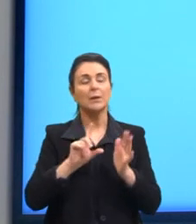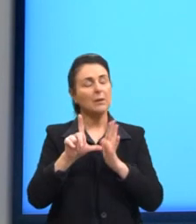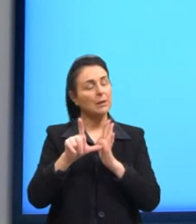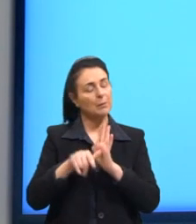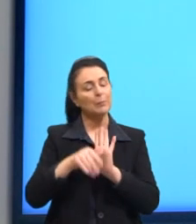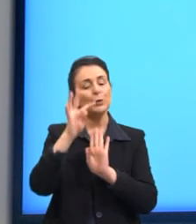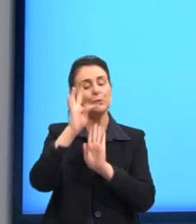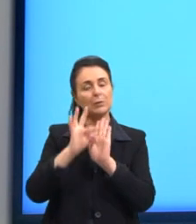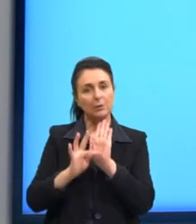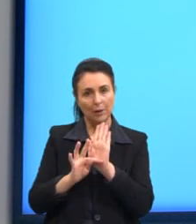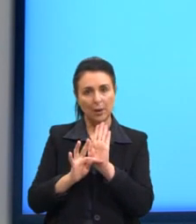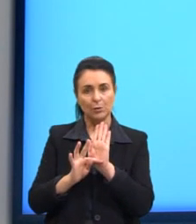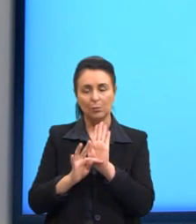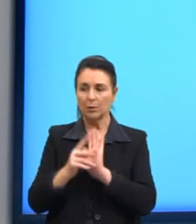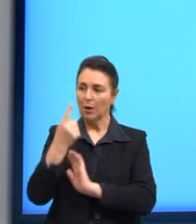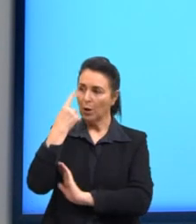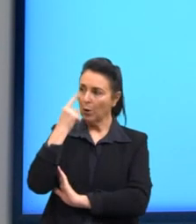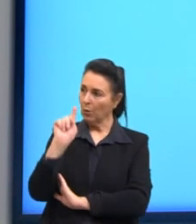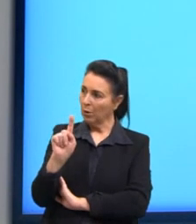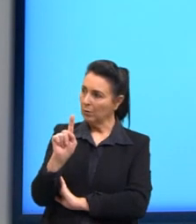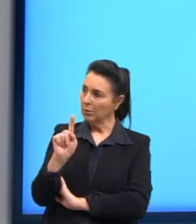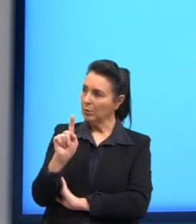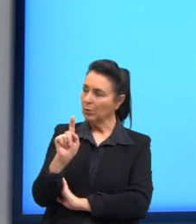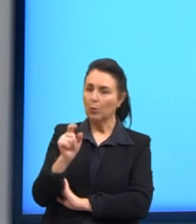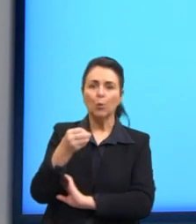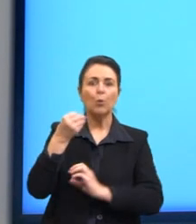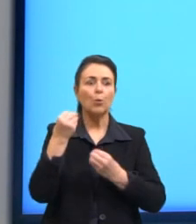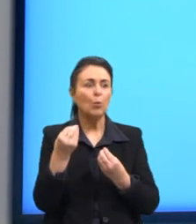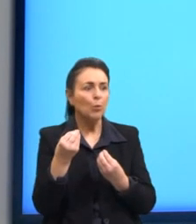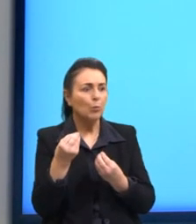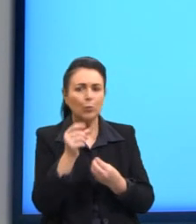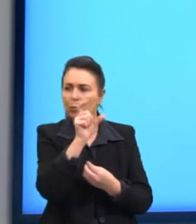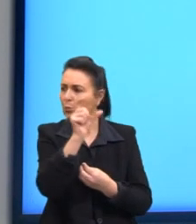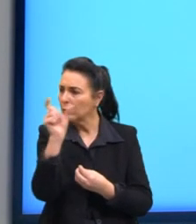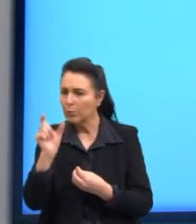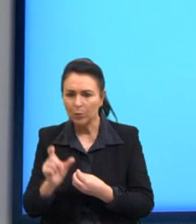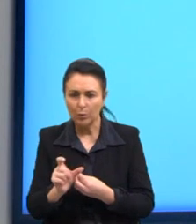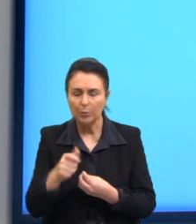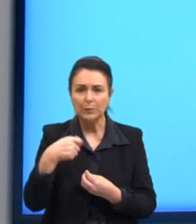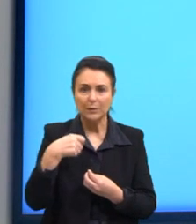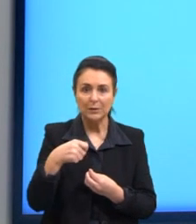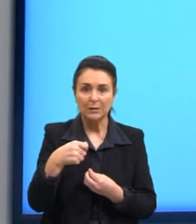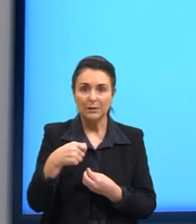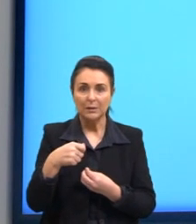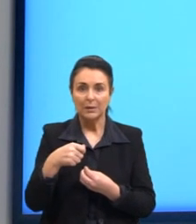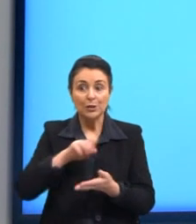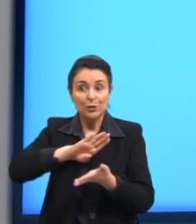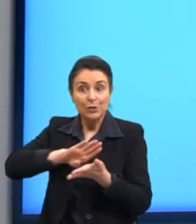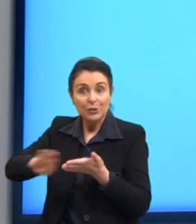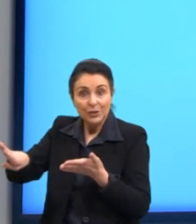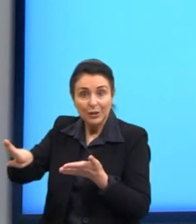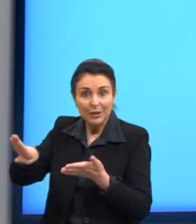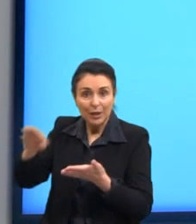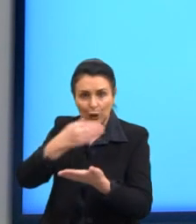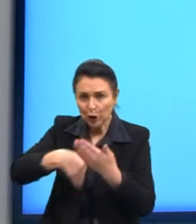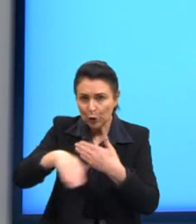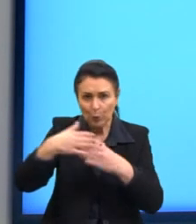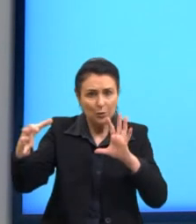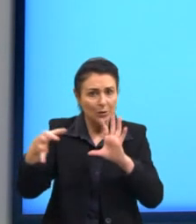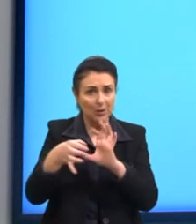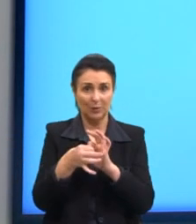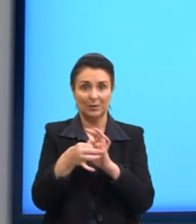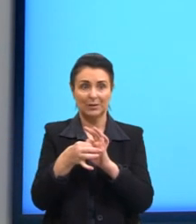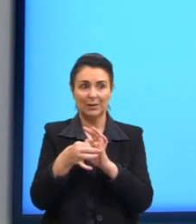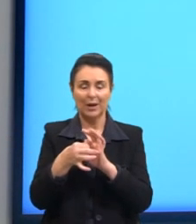o texto para enxergar a necessidade a gente só percebe o quanto faz falta quando a gente não tem mais não tem esse